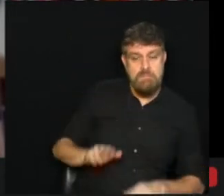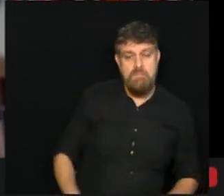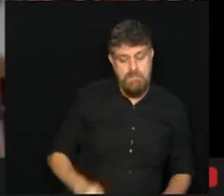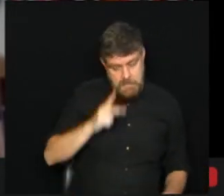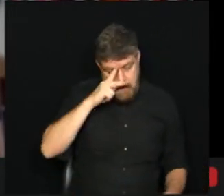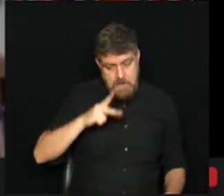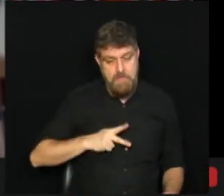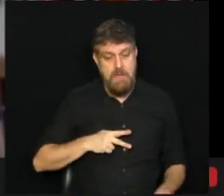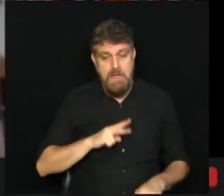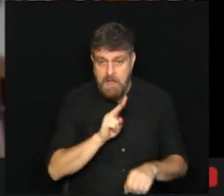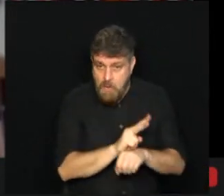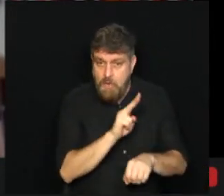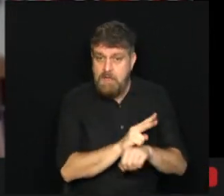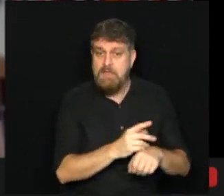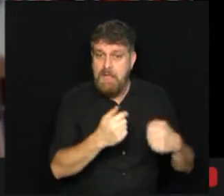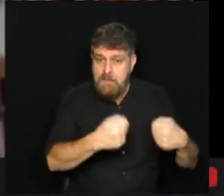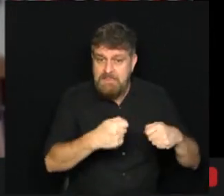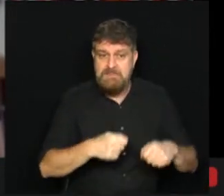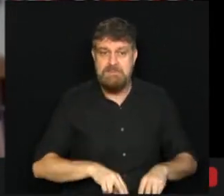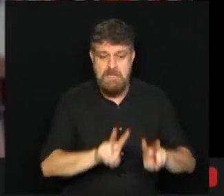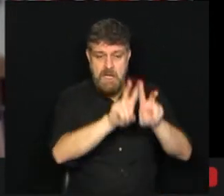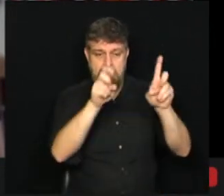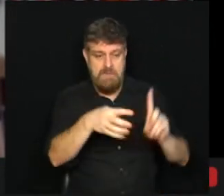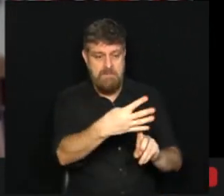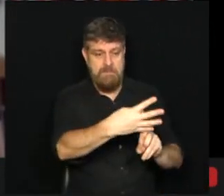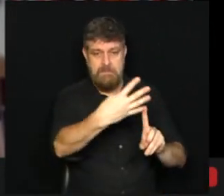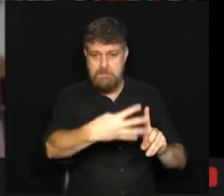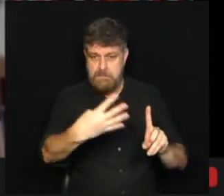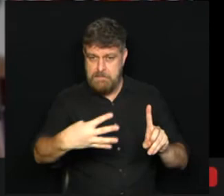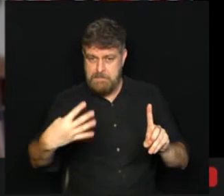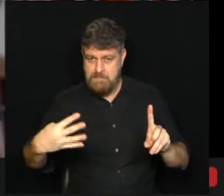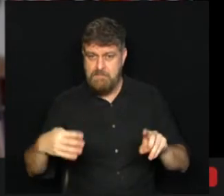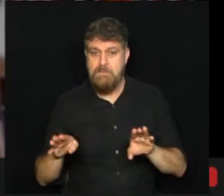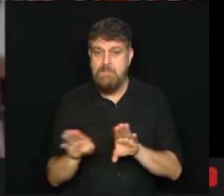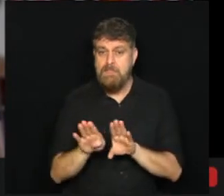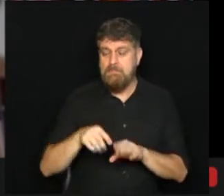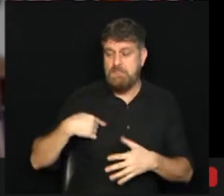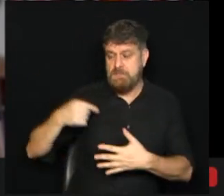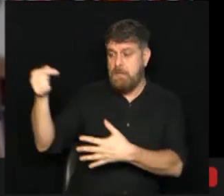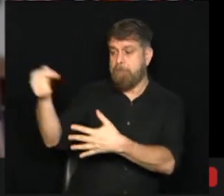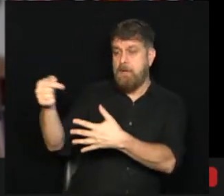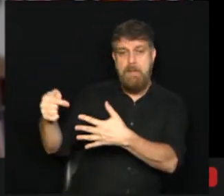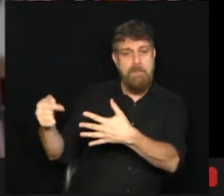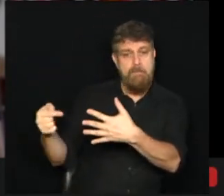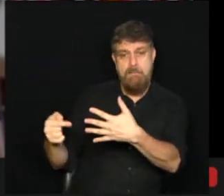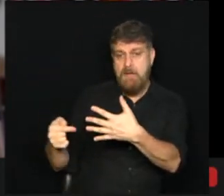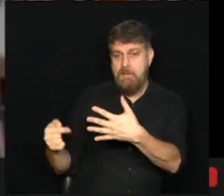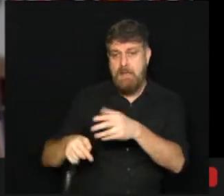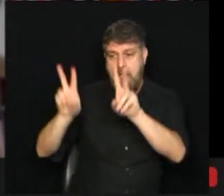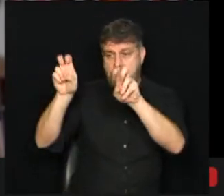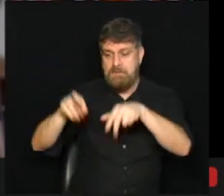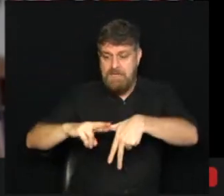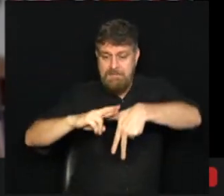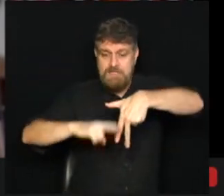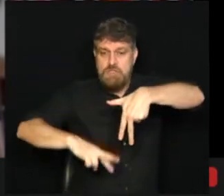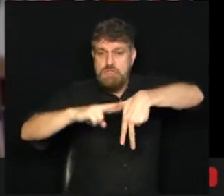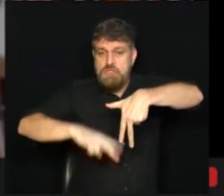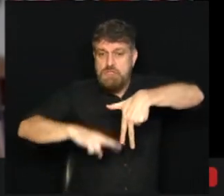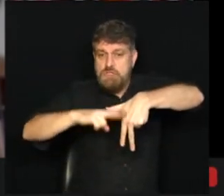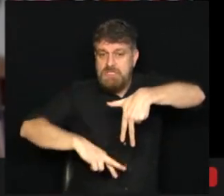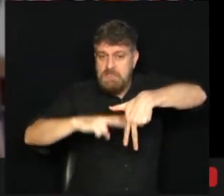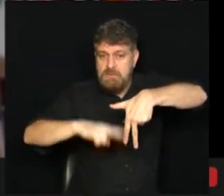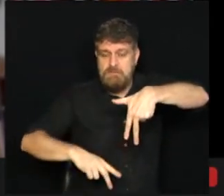discussão da temática LGBTQIA+, mas nós estamos falando também de outros temas que envolvem a discussão de gênero também,